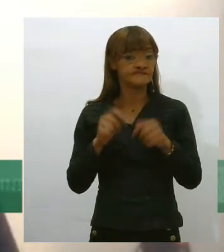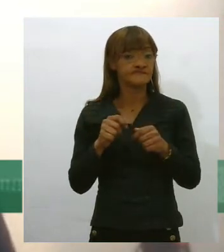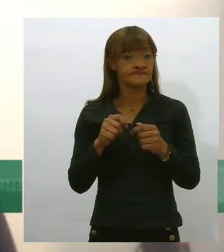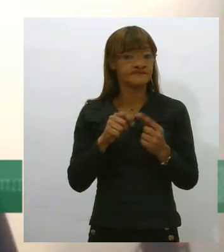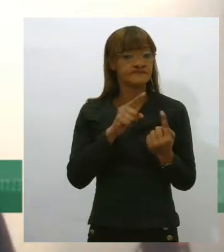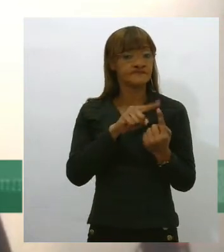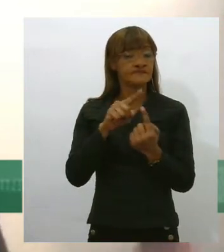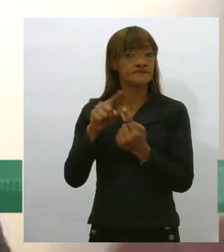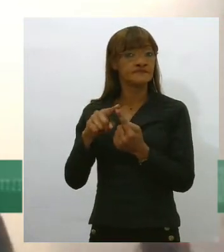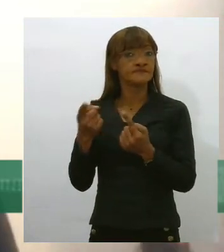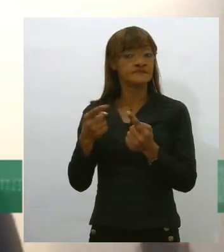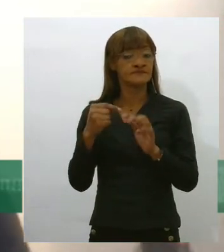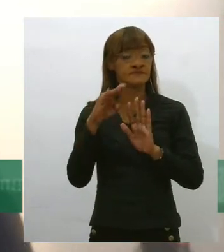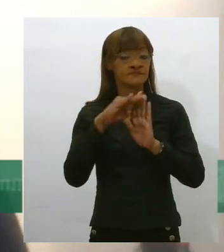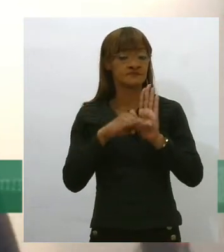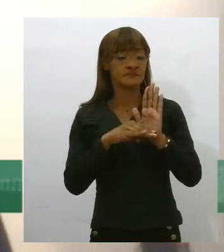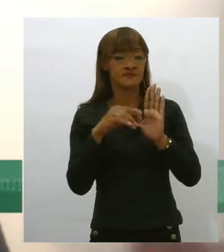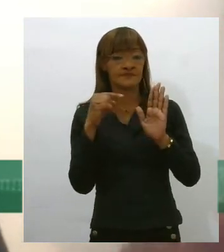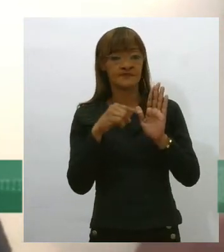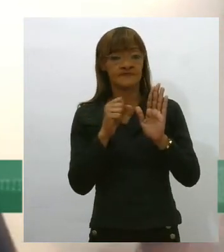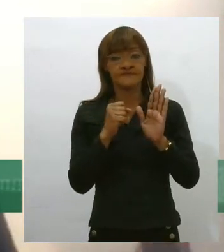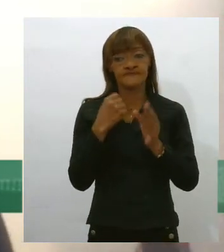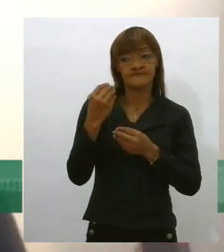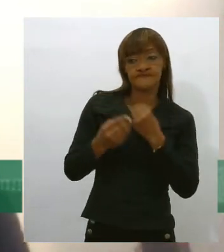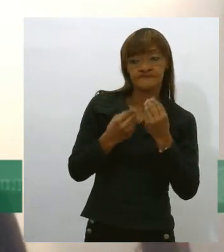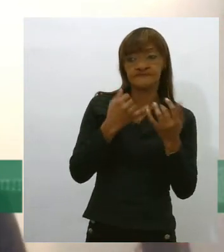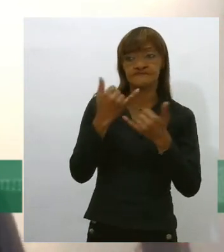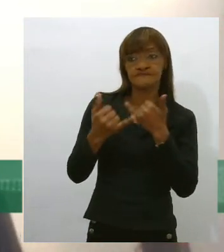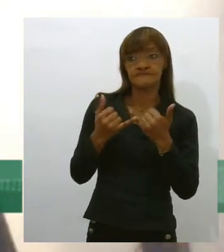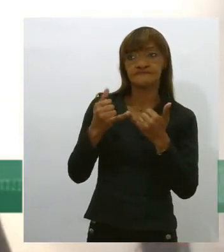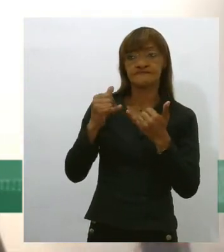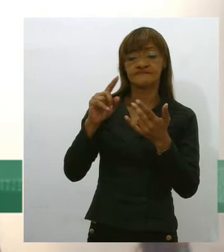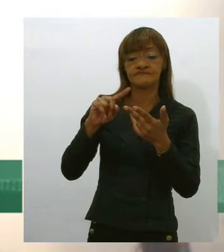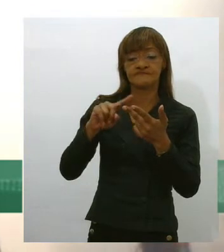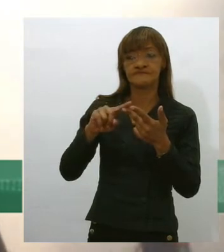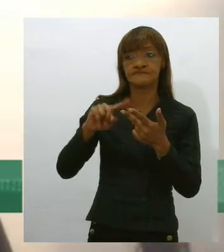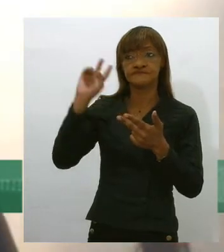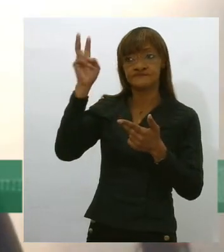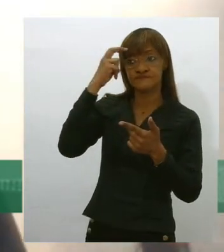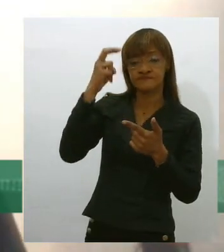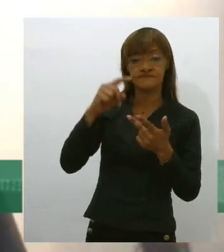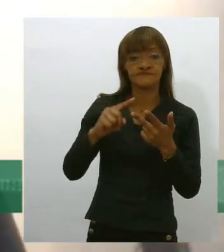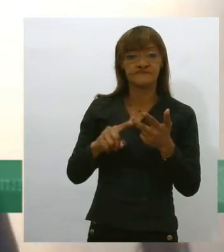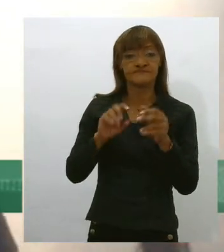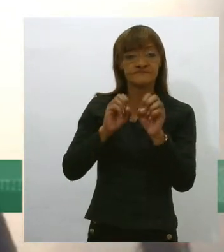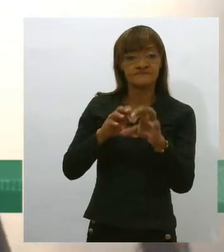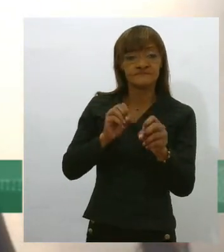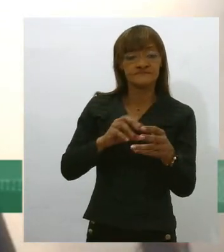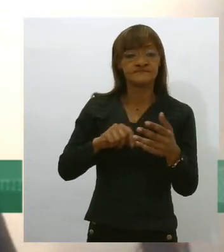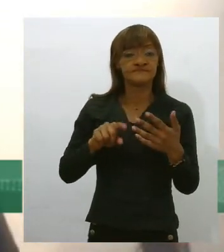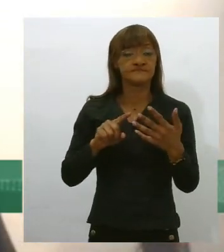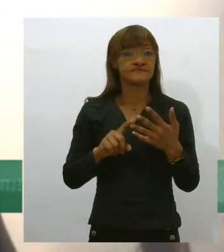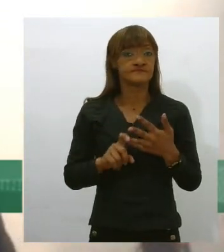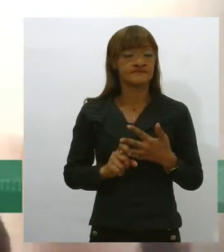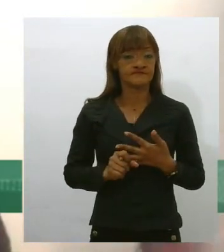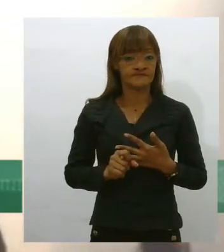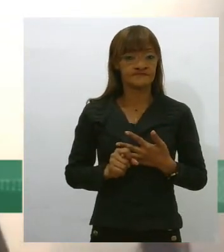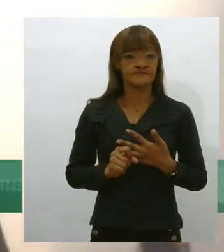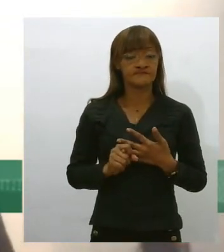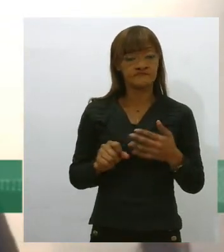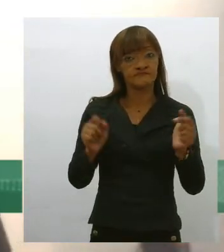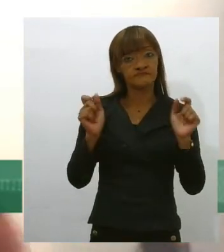e aquele programa de entretenimento aquele programa cultural aquele programa educacional é pode